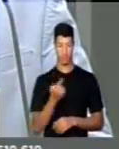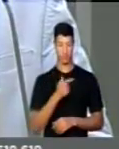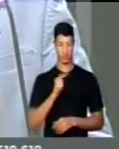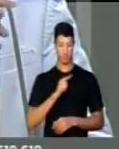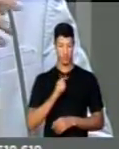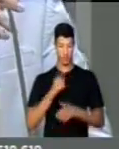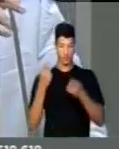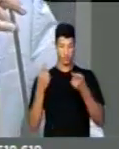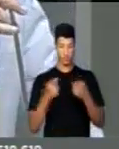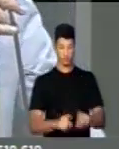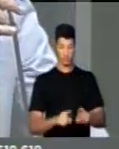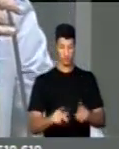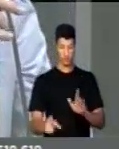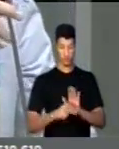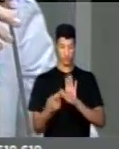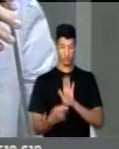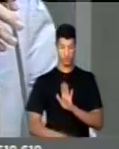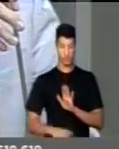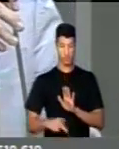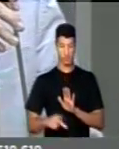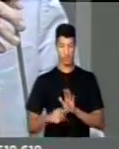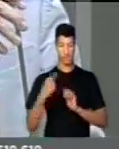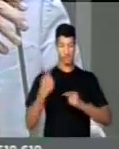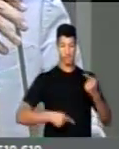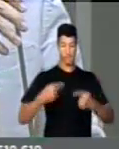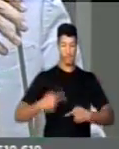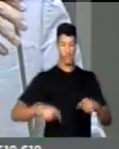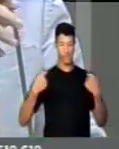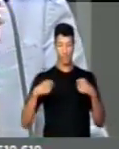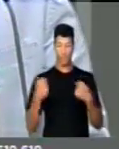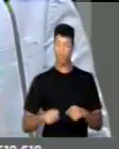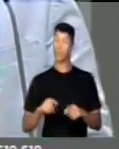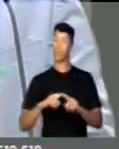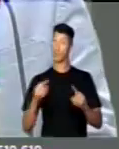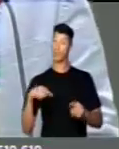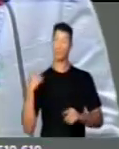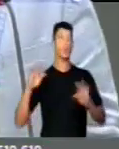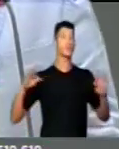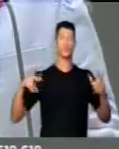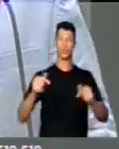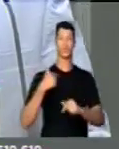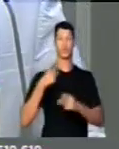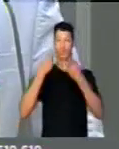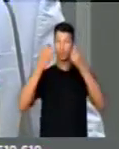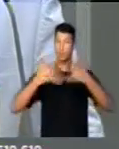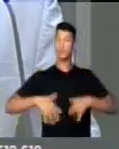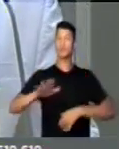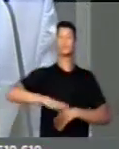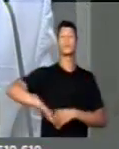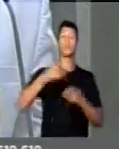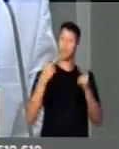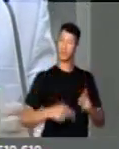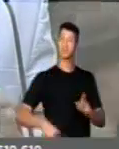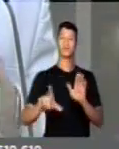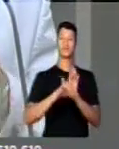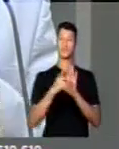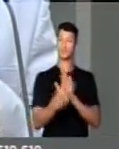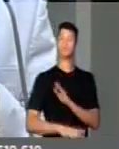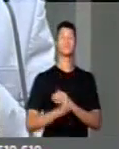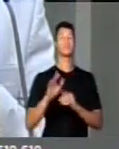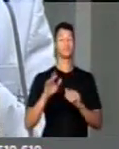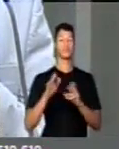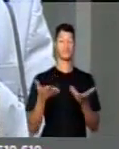esse desafio de realizar os debates necessários. Tudo isso eu falo porque o projeto que vem